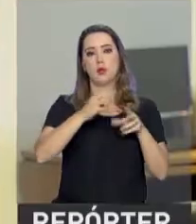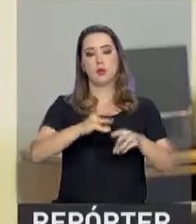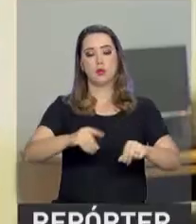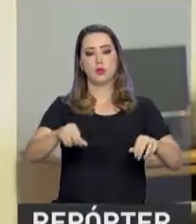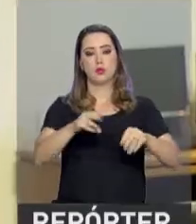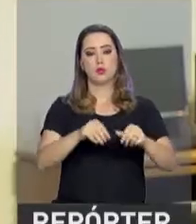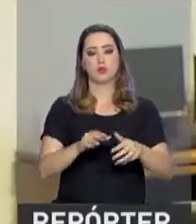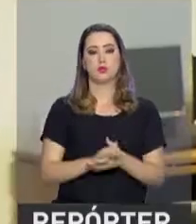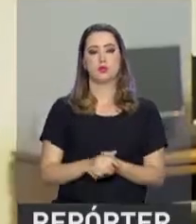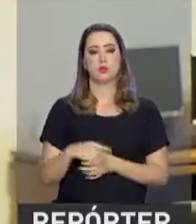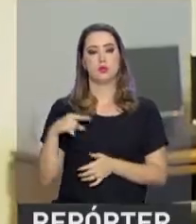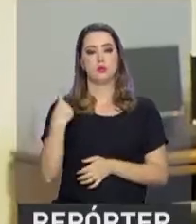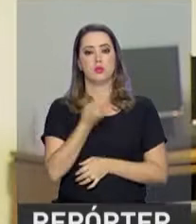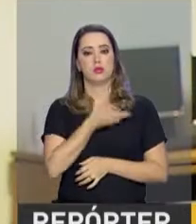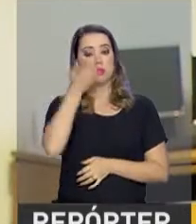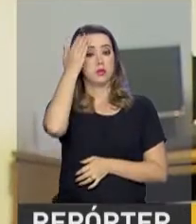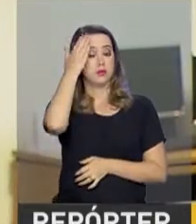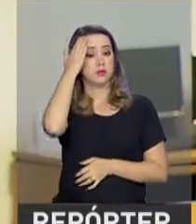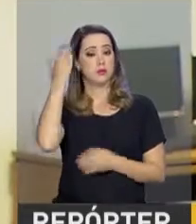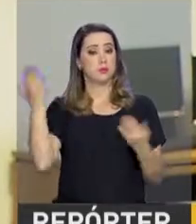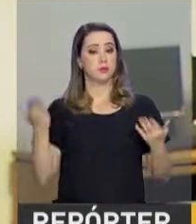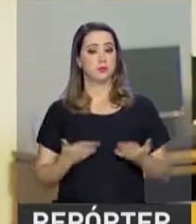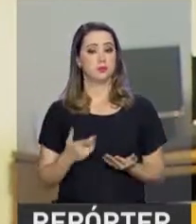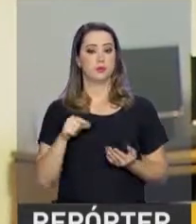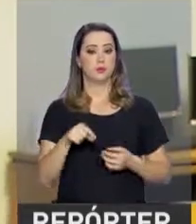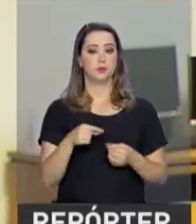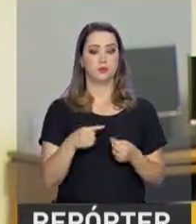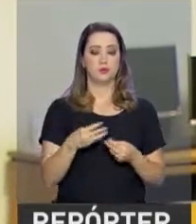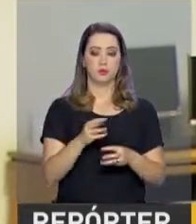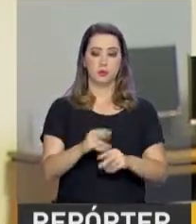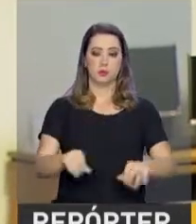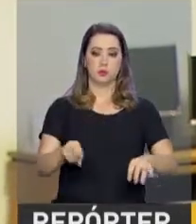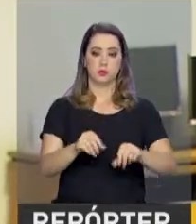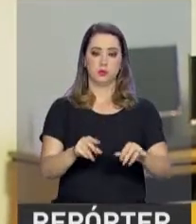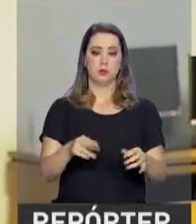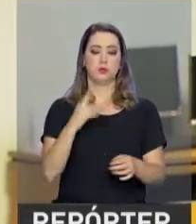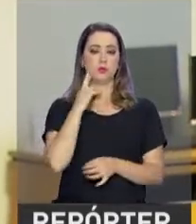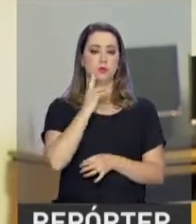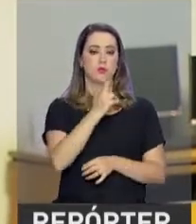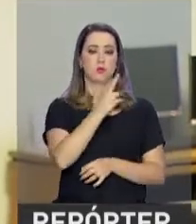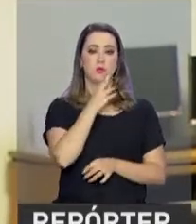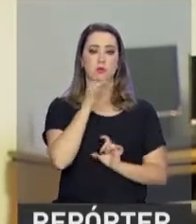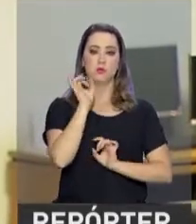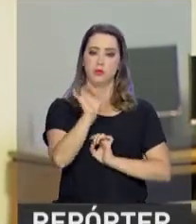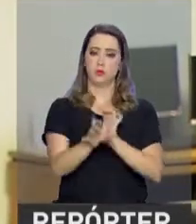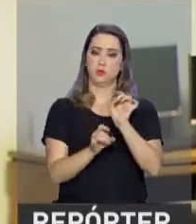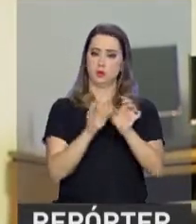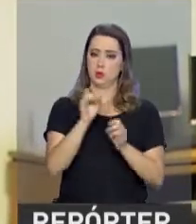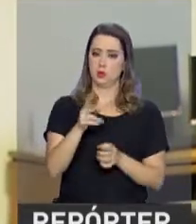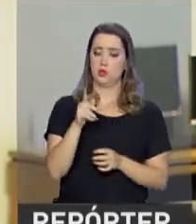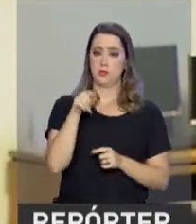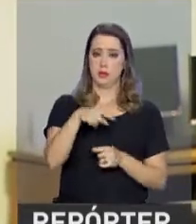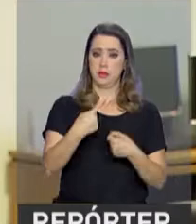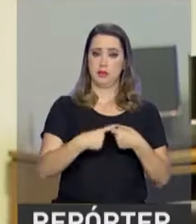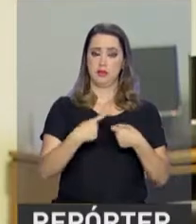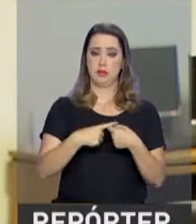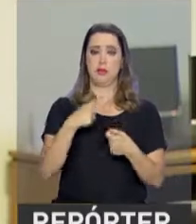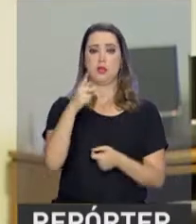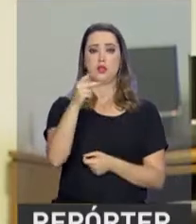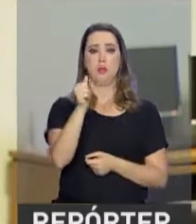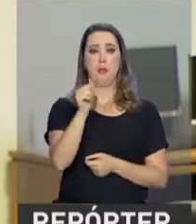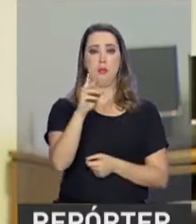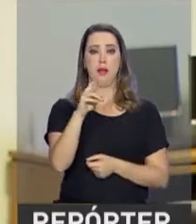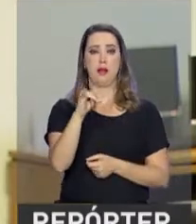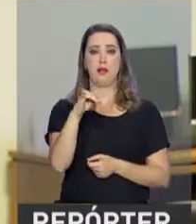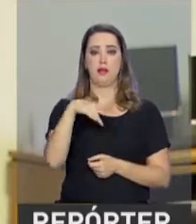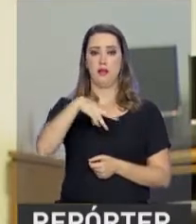sabemos que boa parte da área é das terras do estado de roraima especificamente em pacaraíma que elas ainda não são